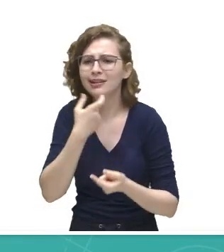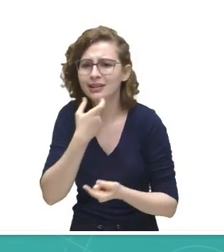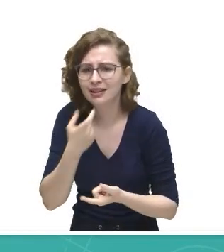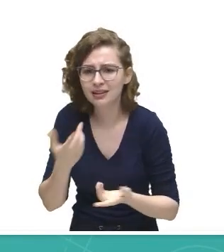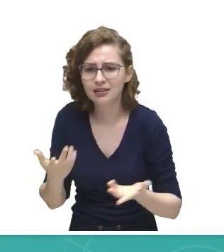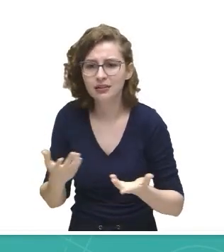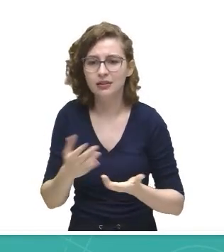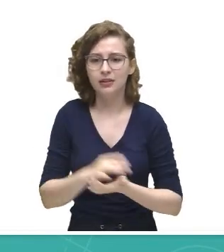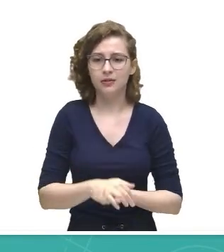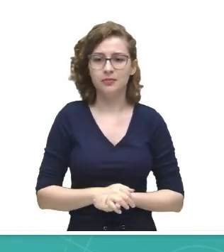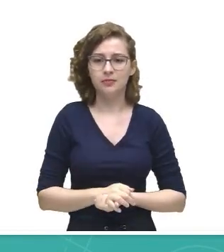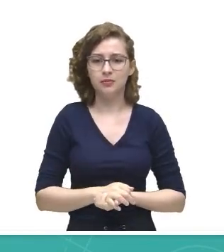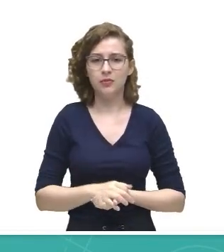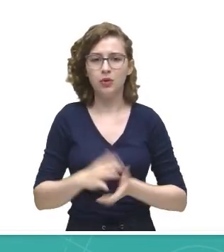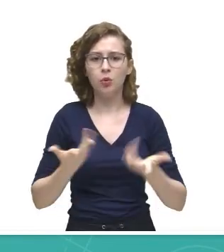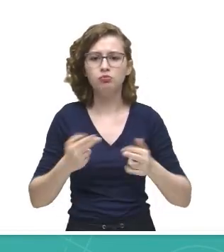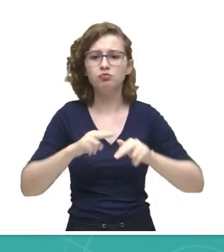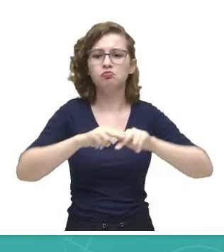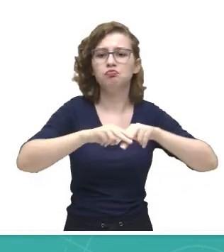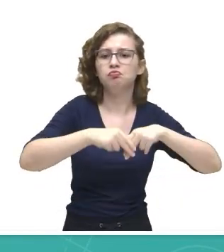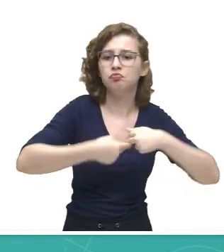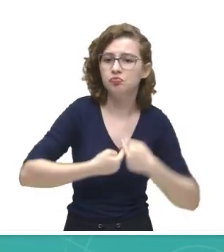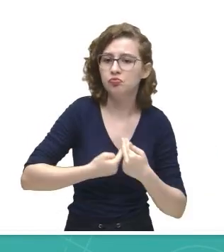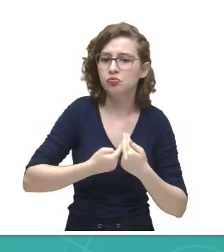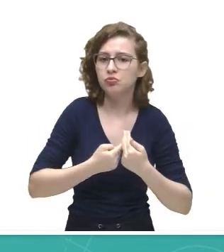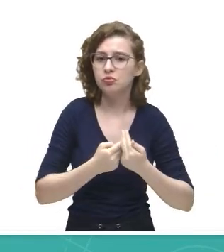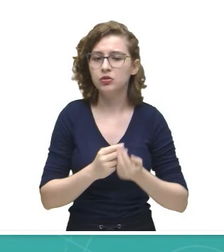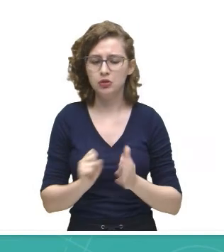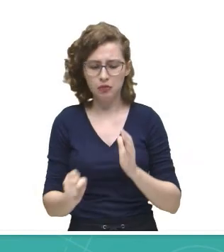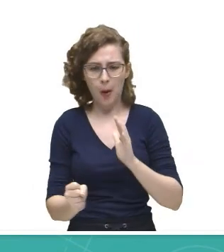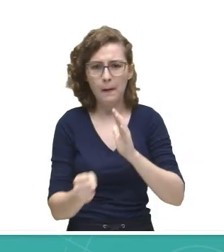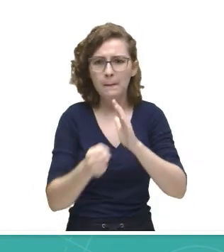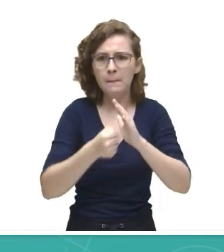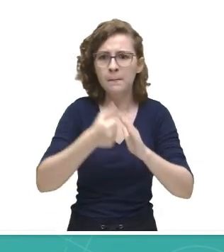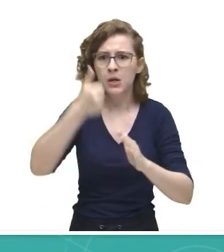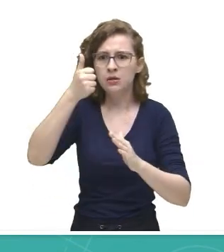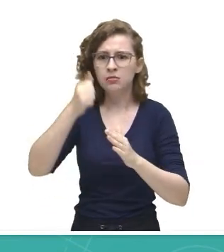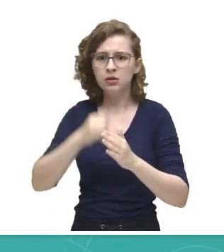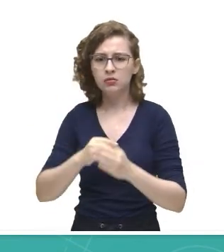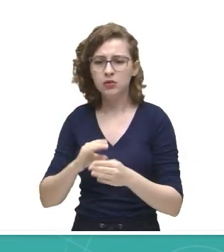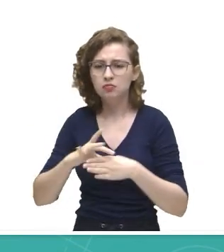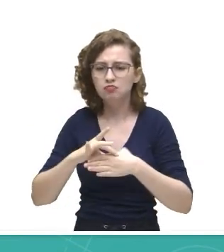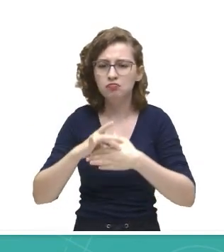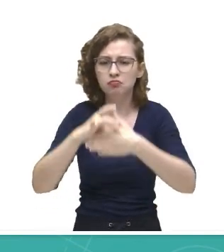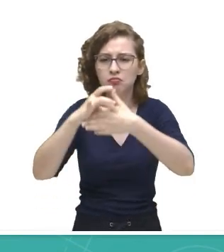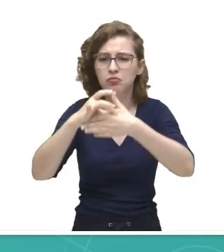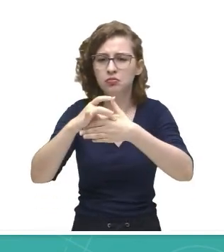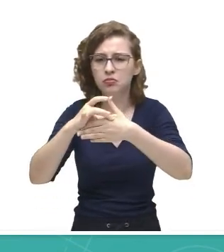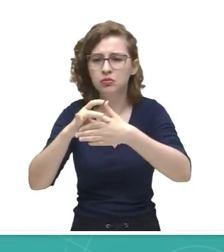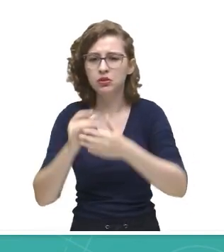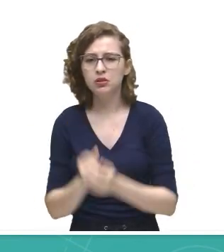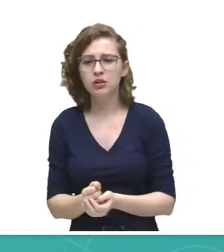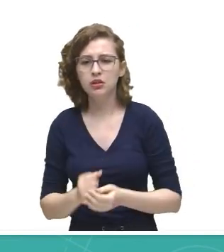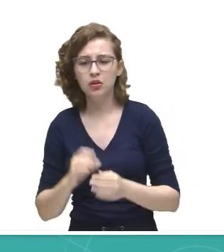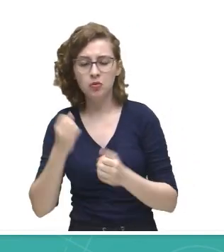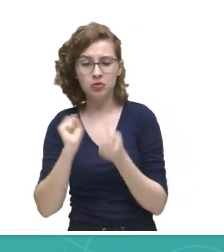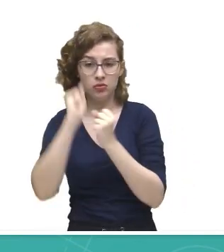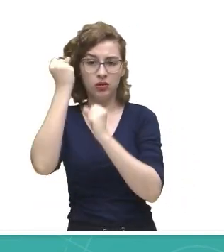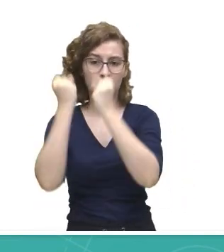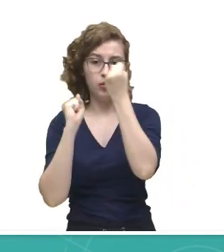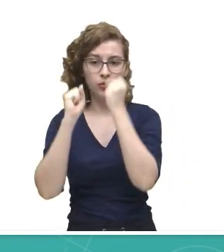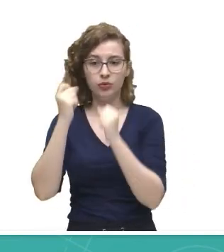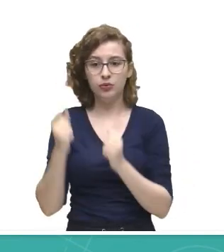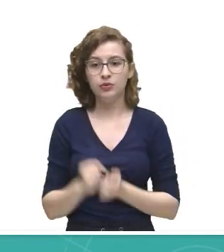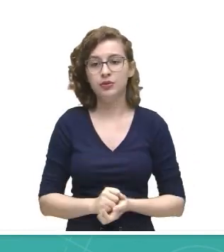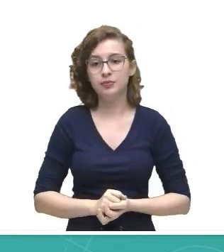Inglaterra? Que fatores favoreceram aí esse pioneirismo, essa liderança da Inglaterra nesse momento aí da Revolução Industrial? Vamos